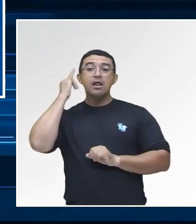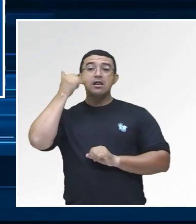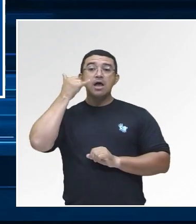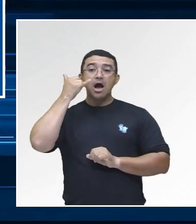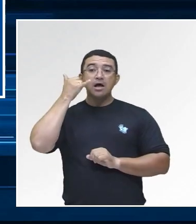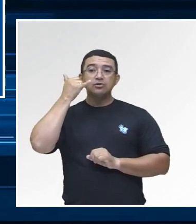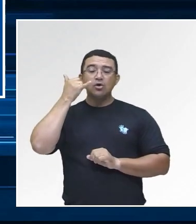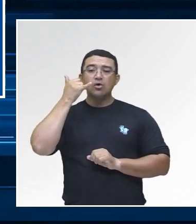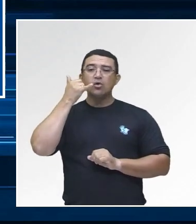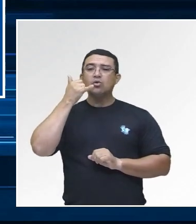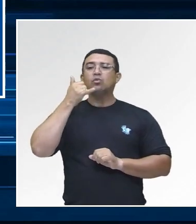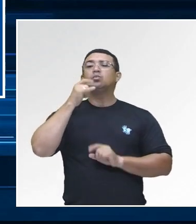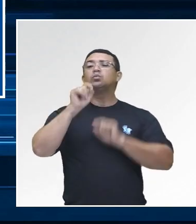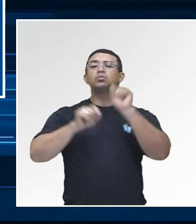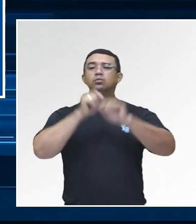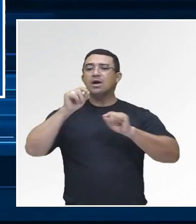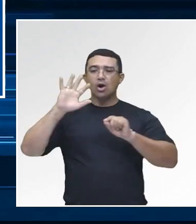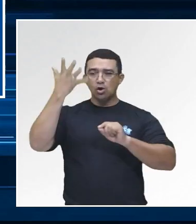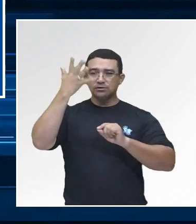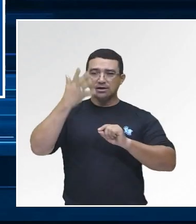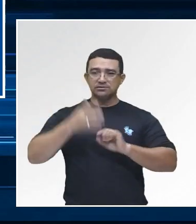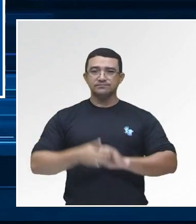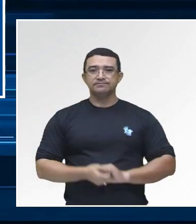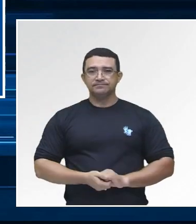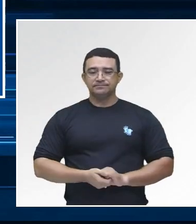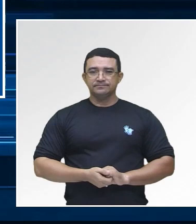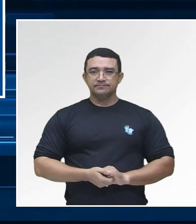num segundo momento aí da mensagem,